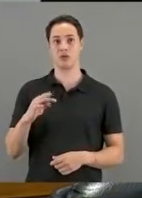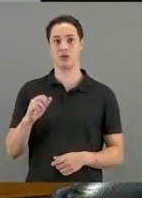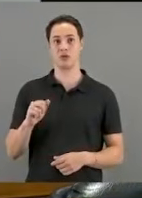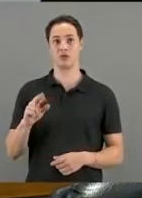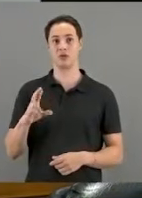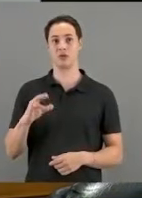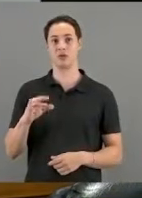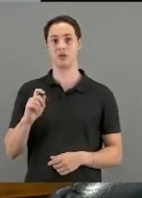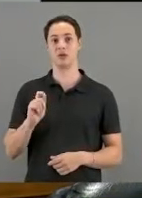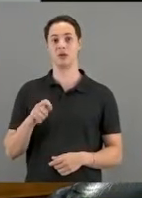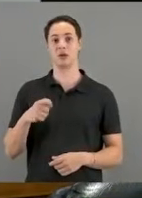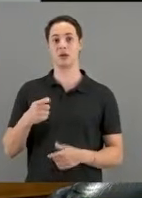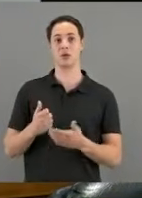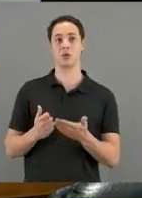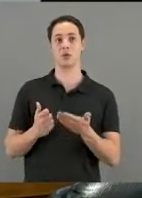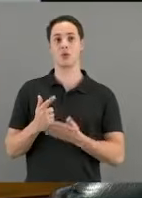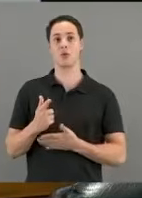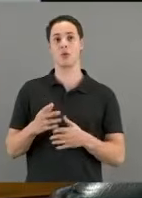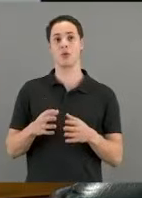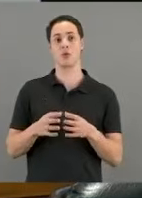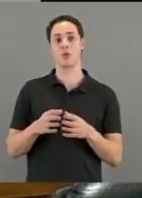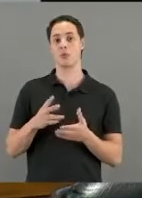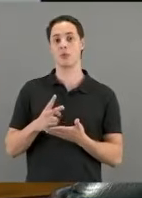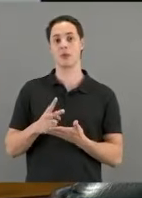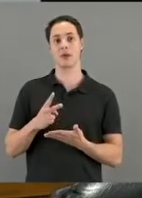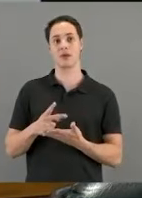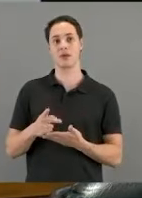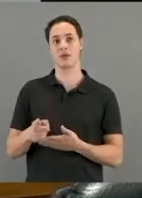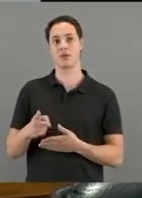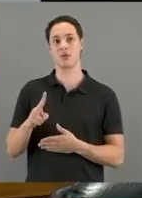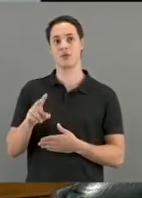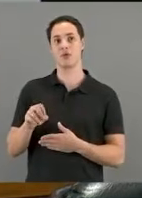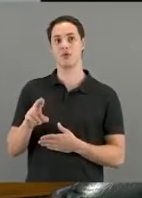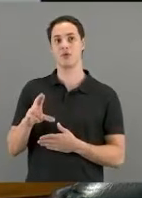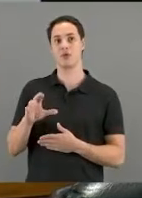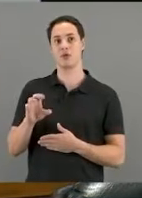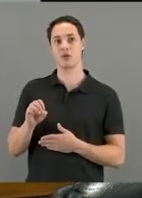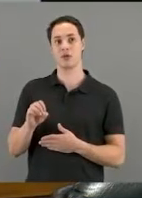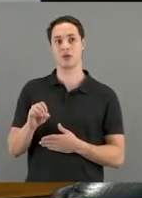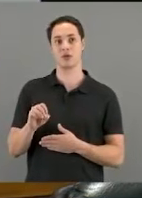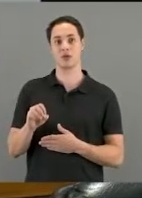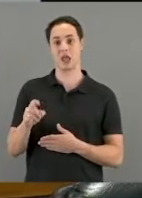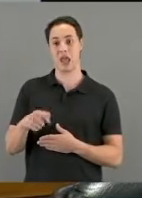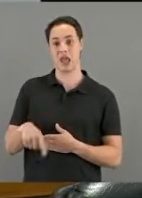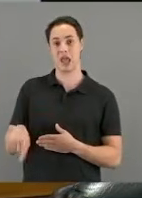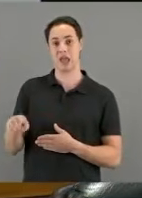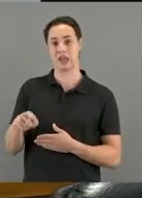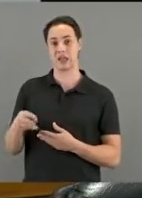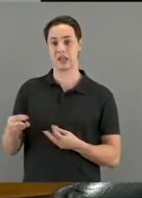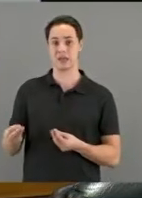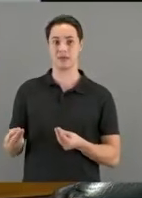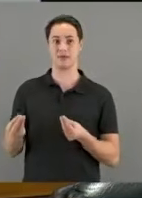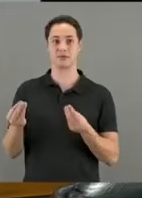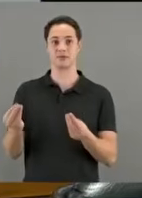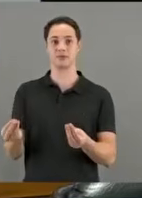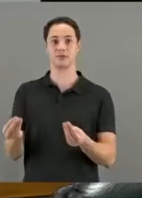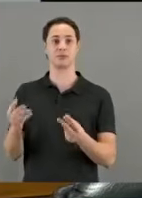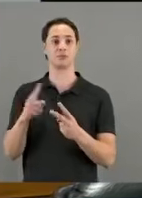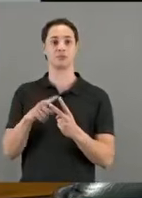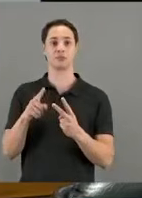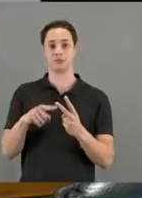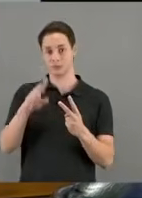quem? Pelo grupo, pelo Vorcaro, pelo Piani. Eles entregaram as duas